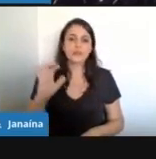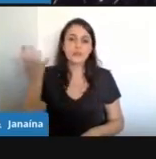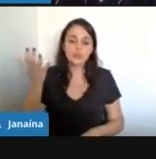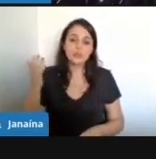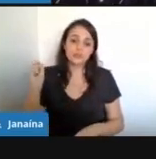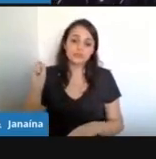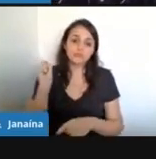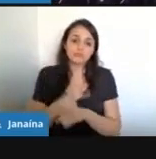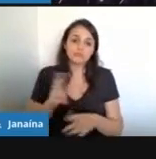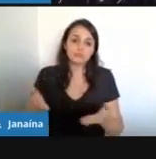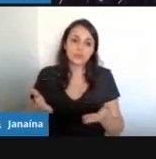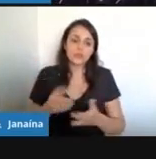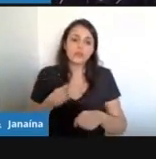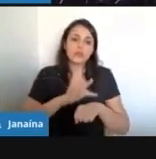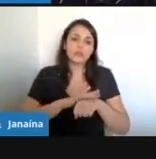pandemia da